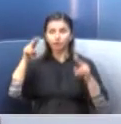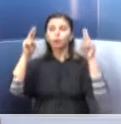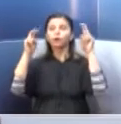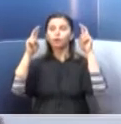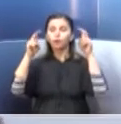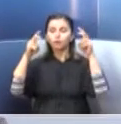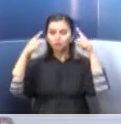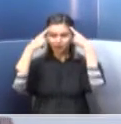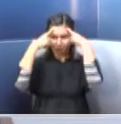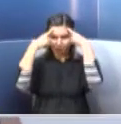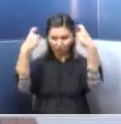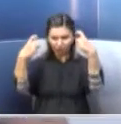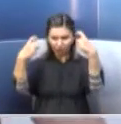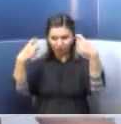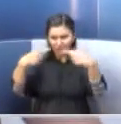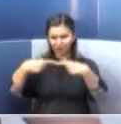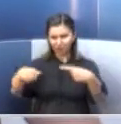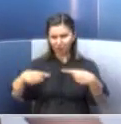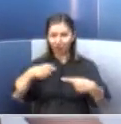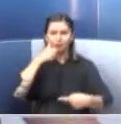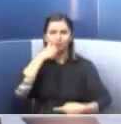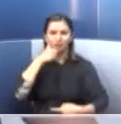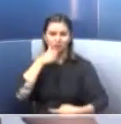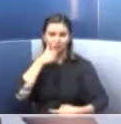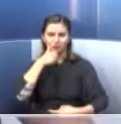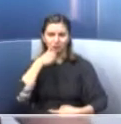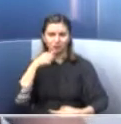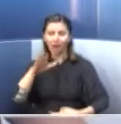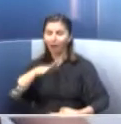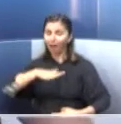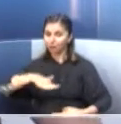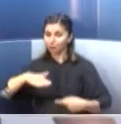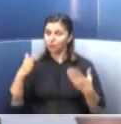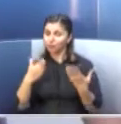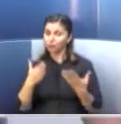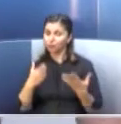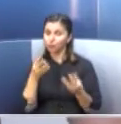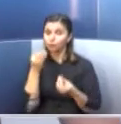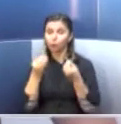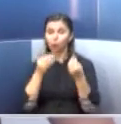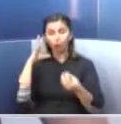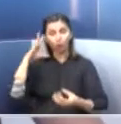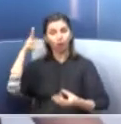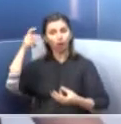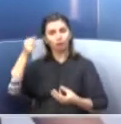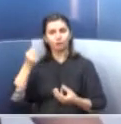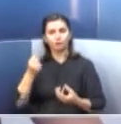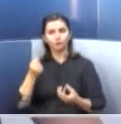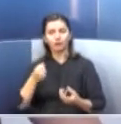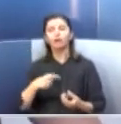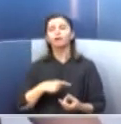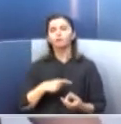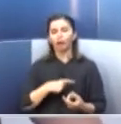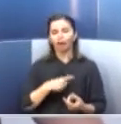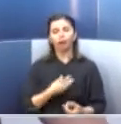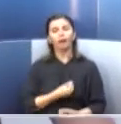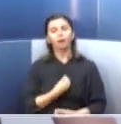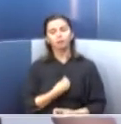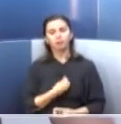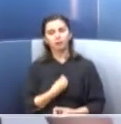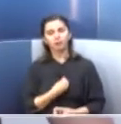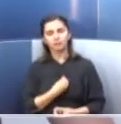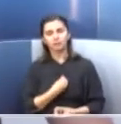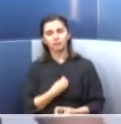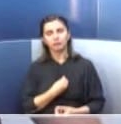de violência contra as mulheres, a situação atual e as possíveis soluções. Teremos aqui a presença, a